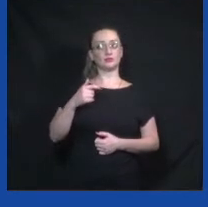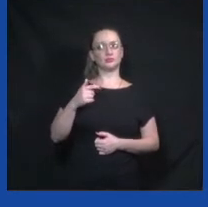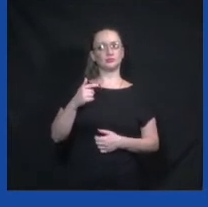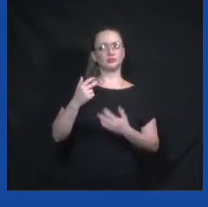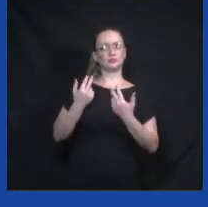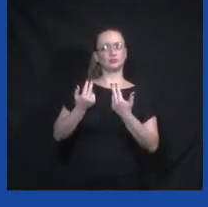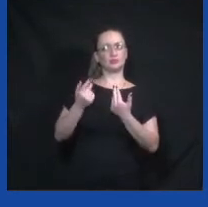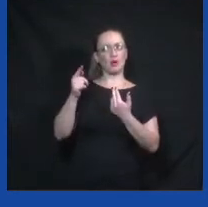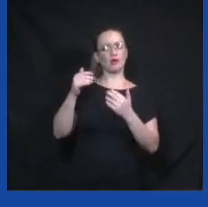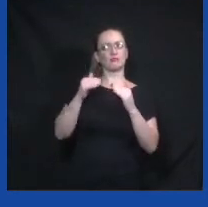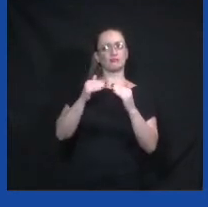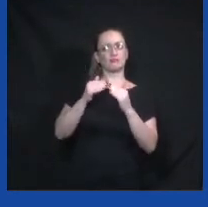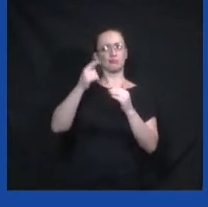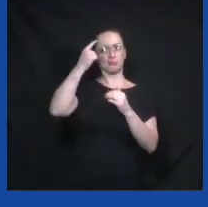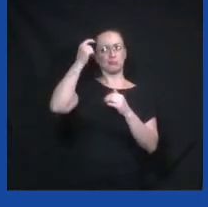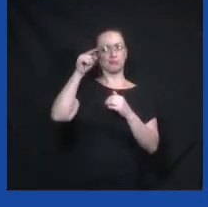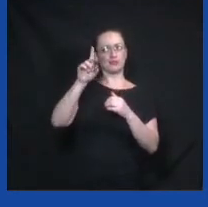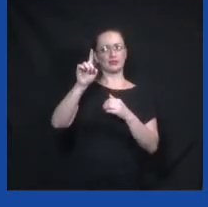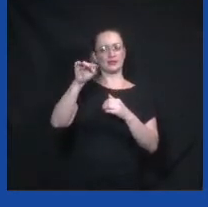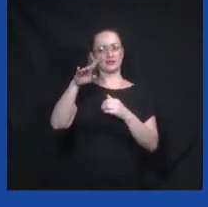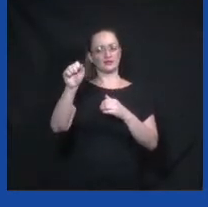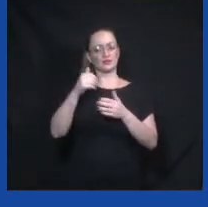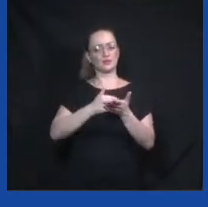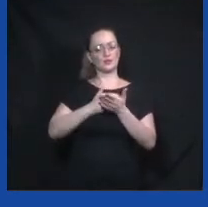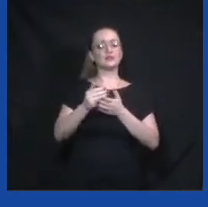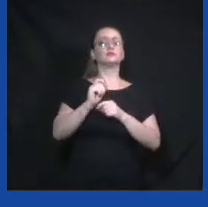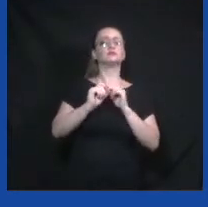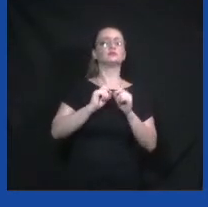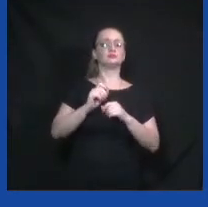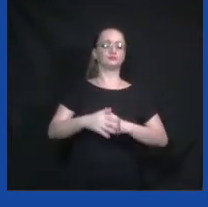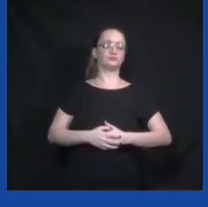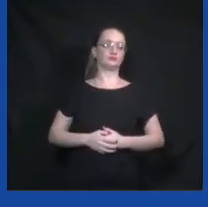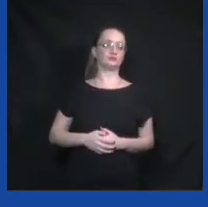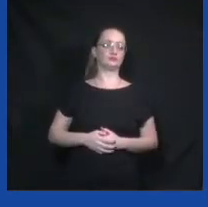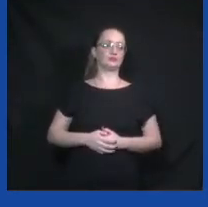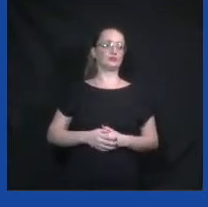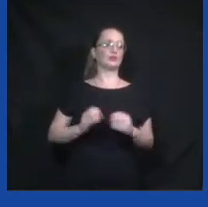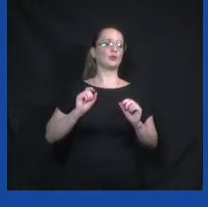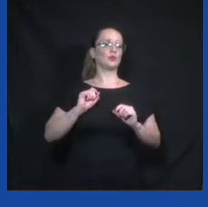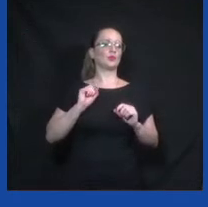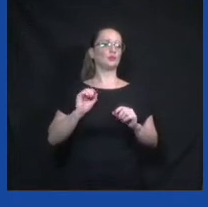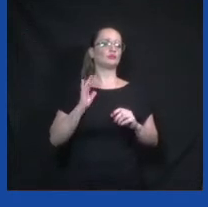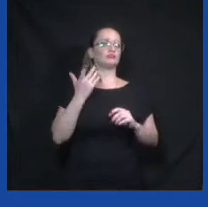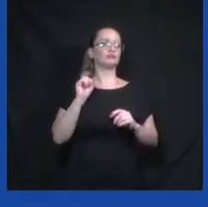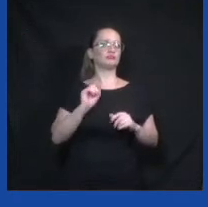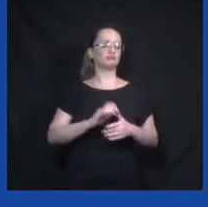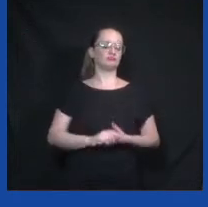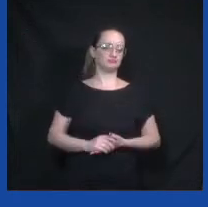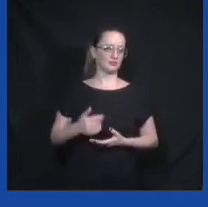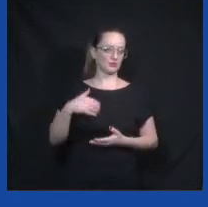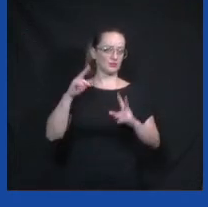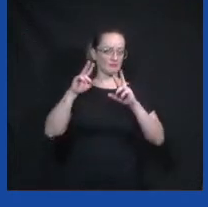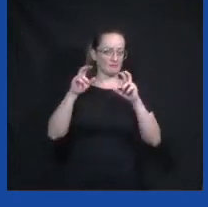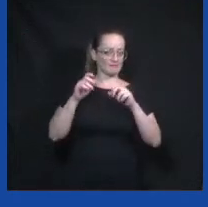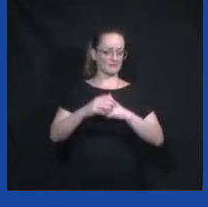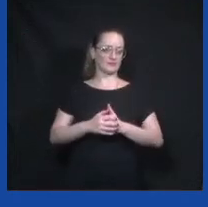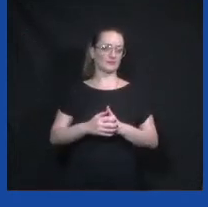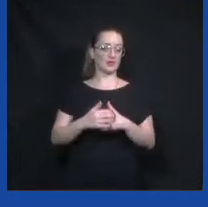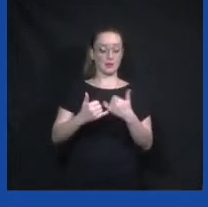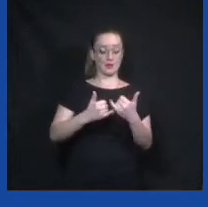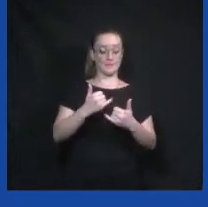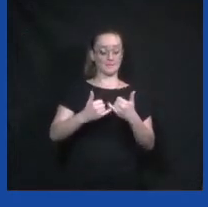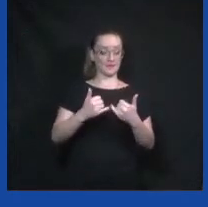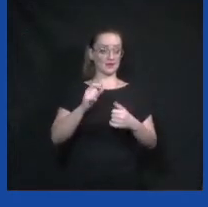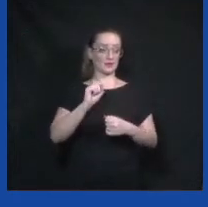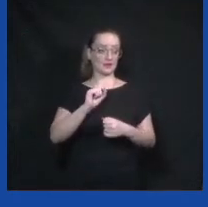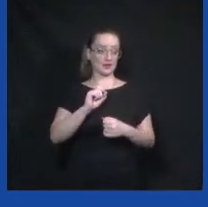começar, talvez, dando uma dimensão, né, do fenômeno que a gente está falando, né? A gente brinca aqui no Politize